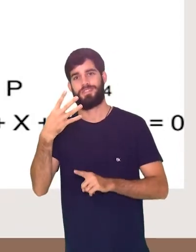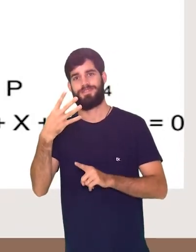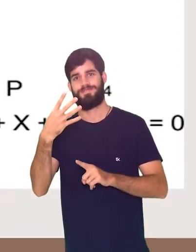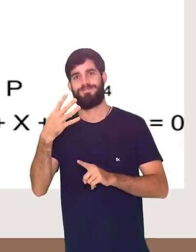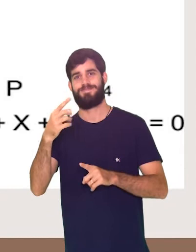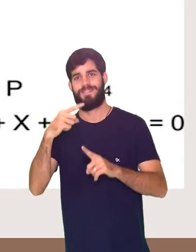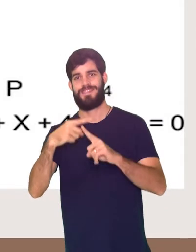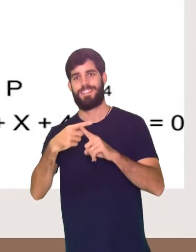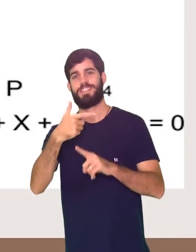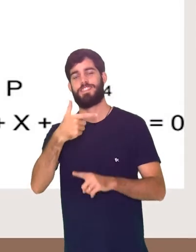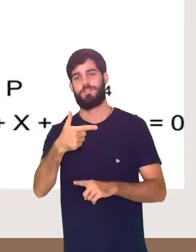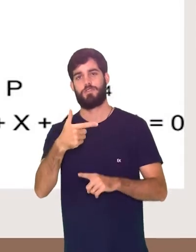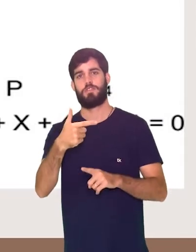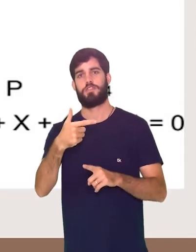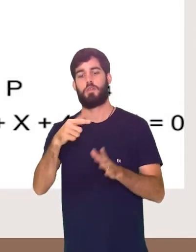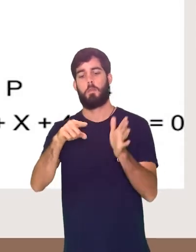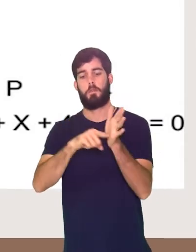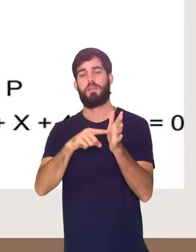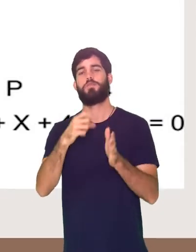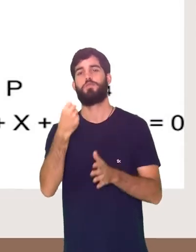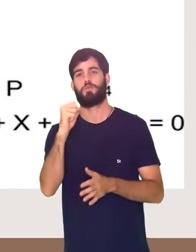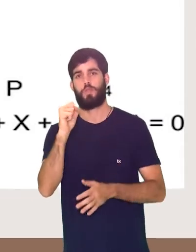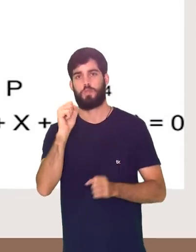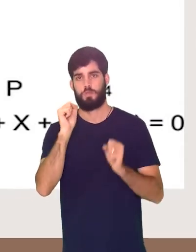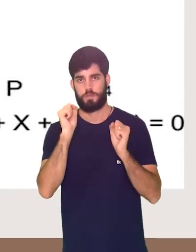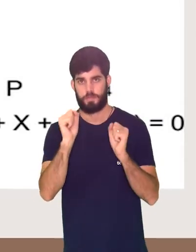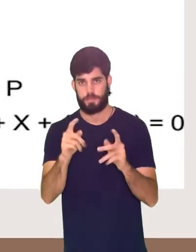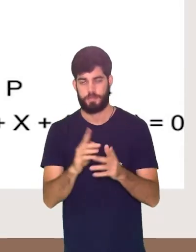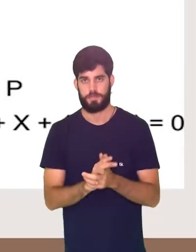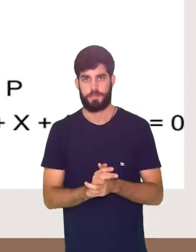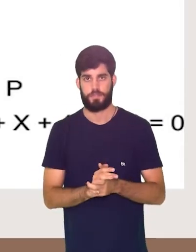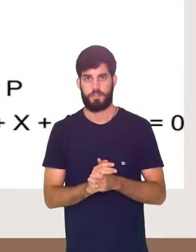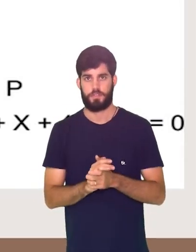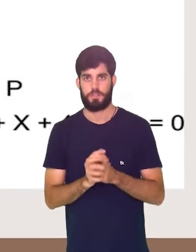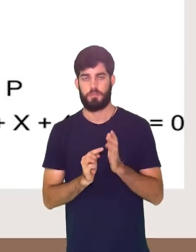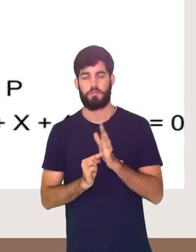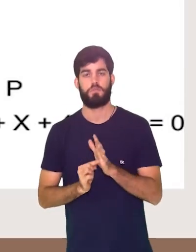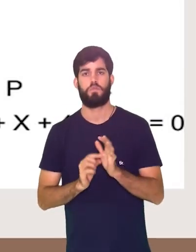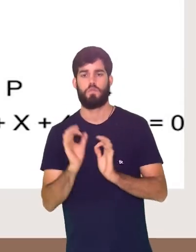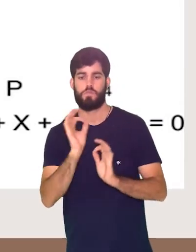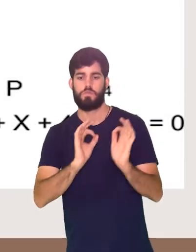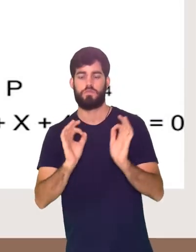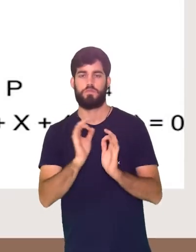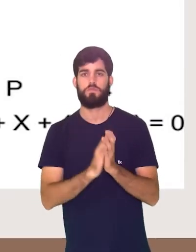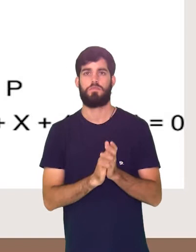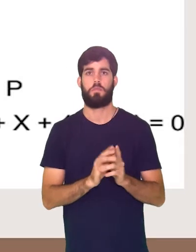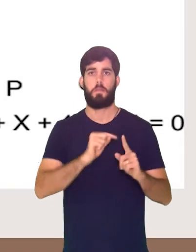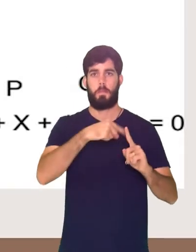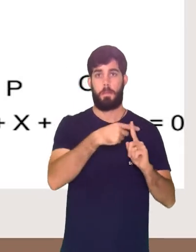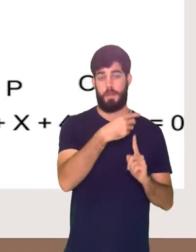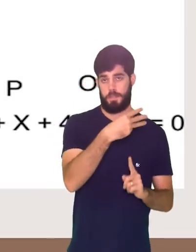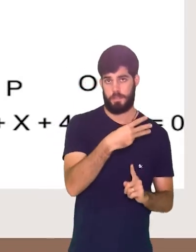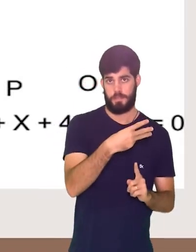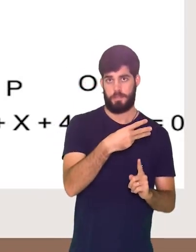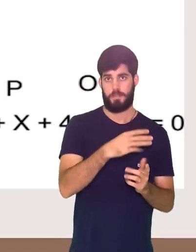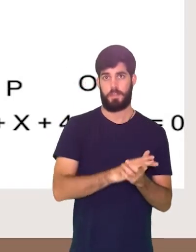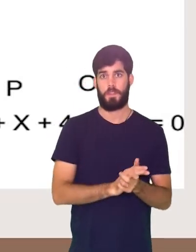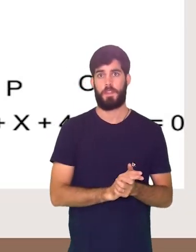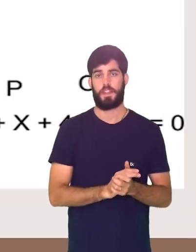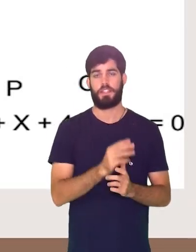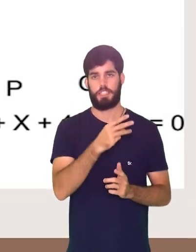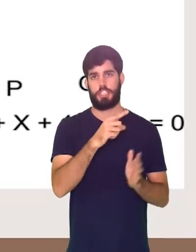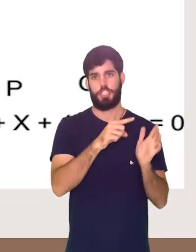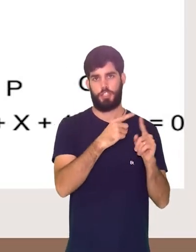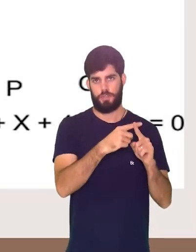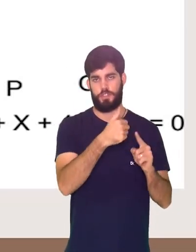8 cargas negativas. Então, montando aí o nosso esquema, ficou assim. Mais 3, que é 3 vezes